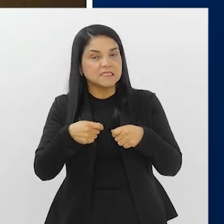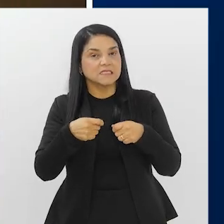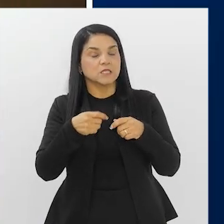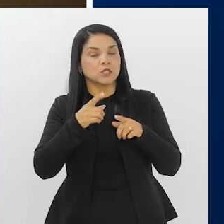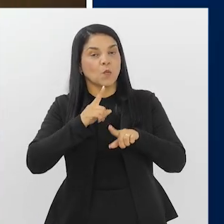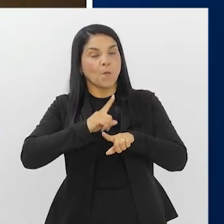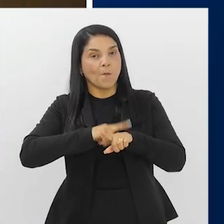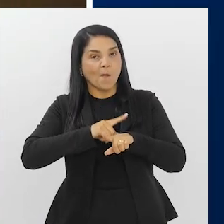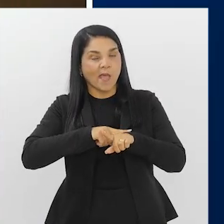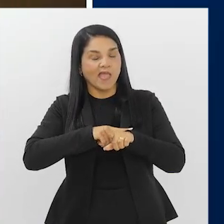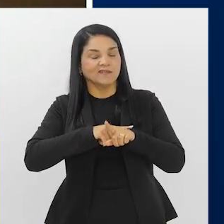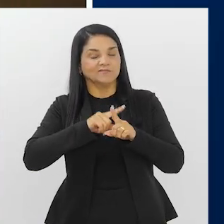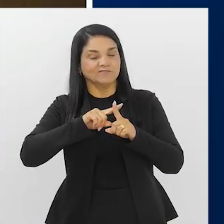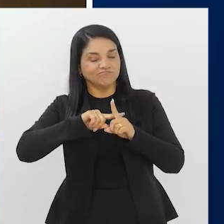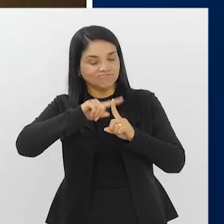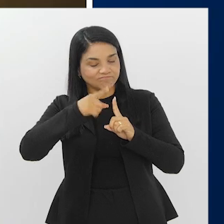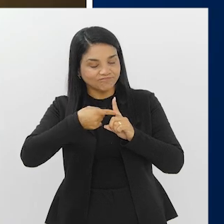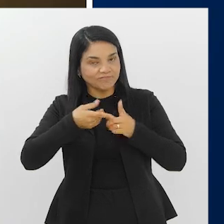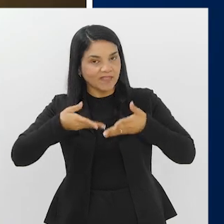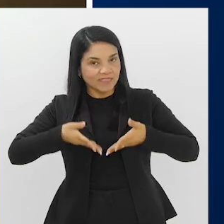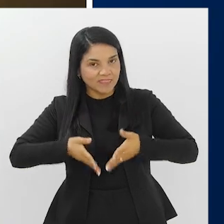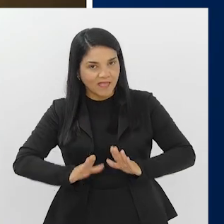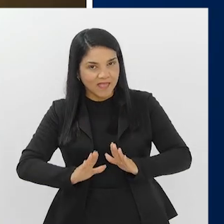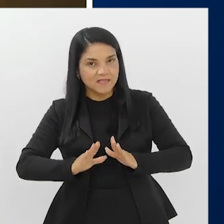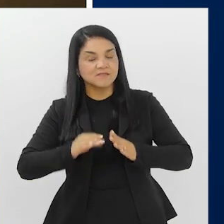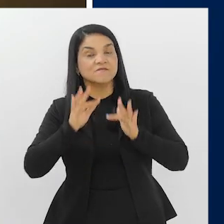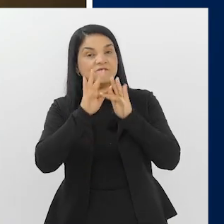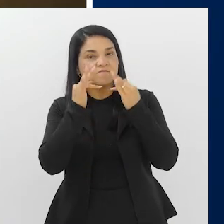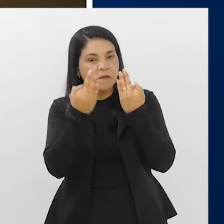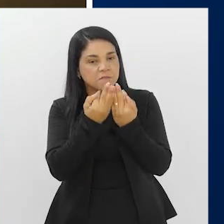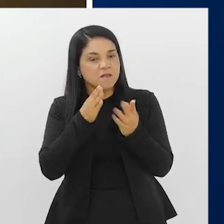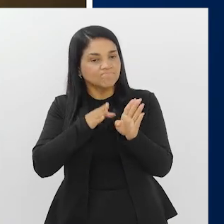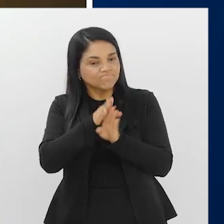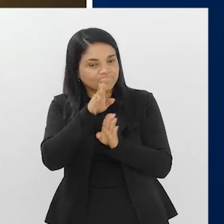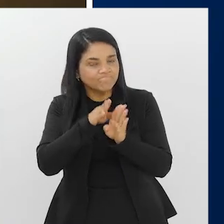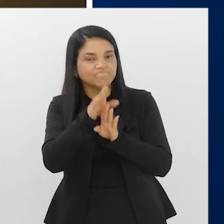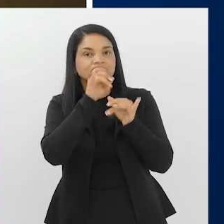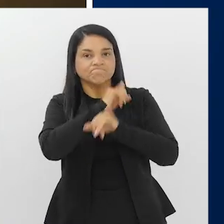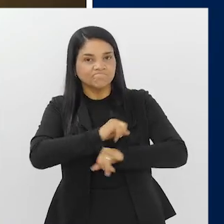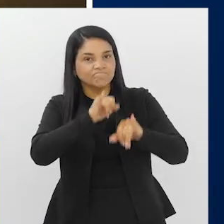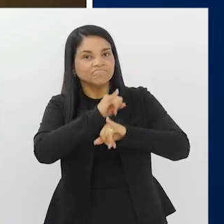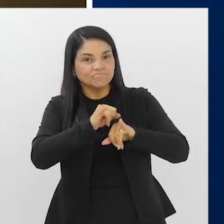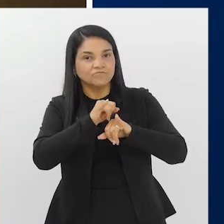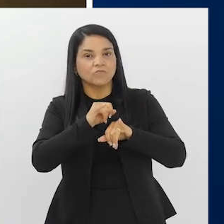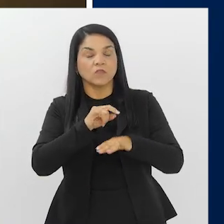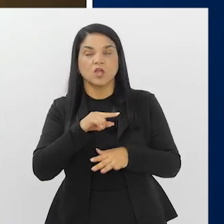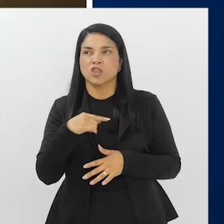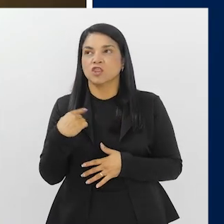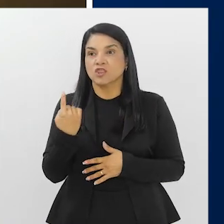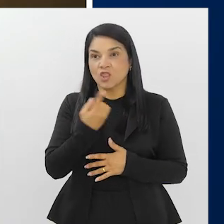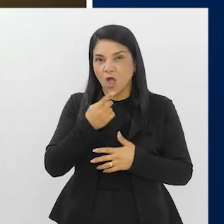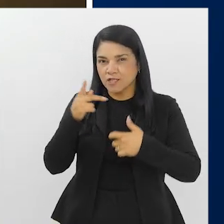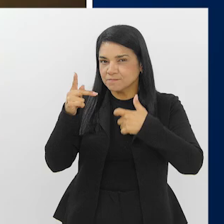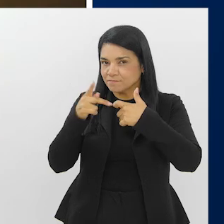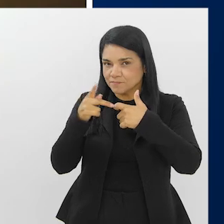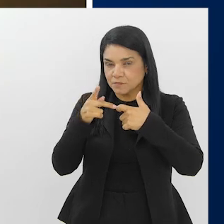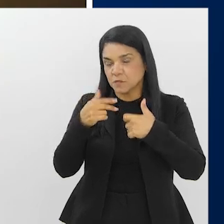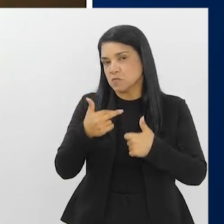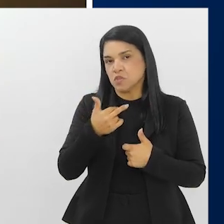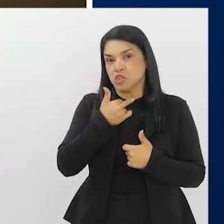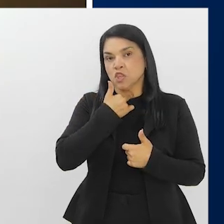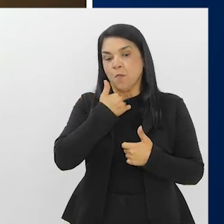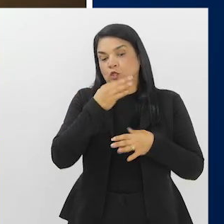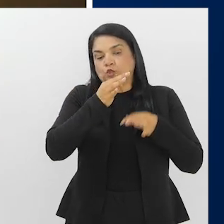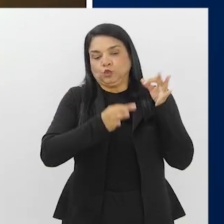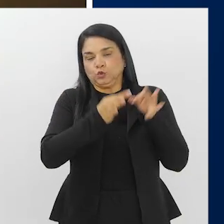ser visto, e a família tem que ter orientação, a família tem que ter acesso às informações. A gente aqui também não está como. A gente não pode